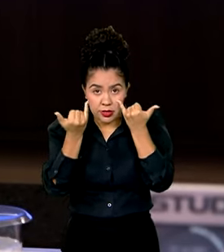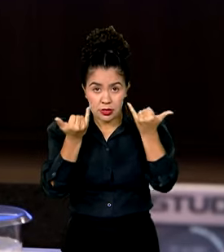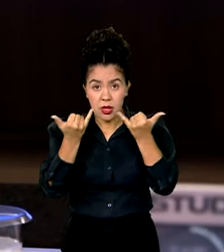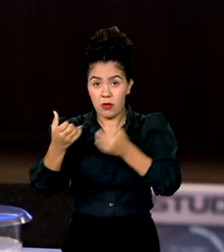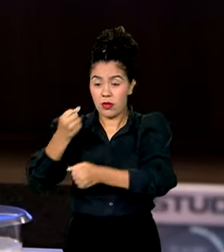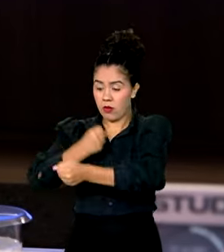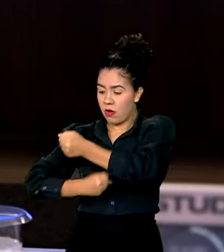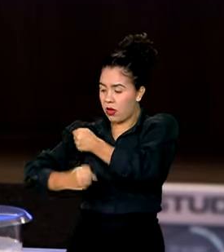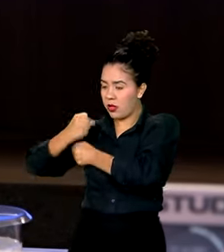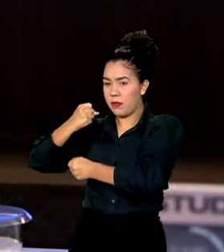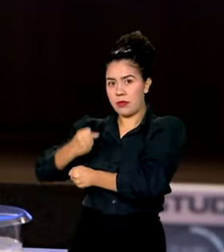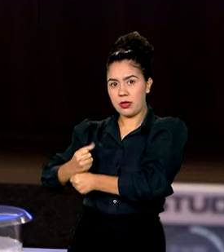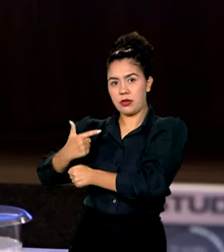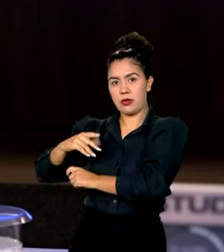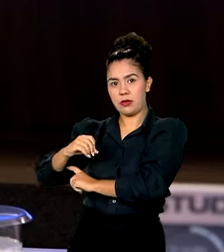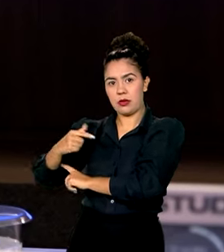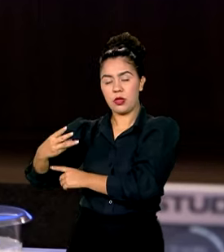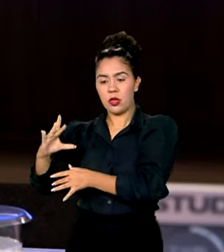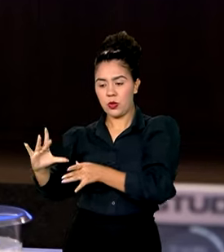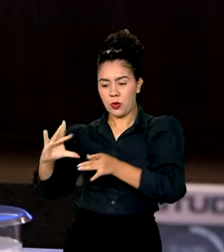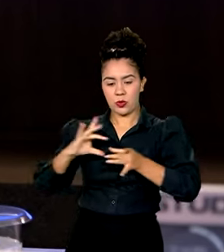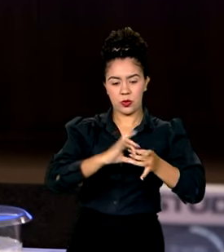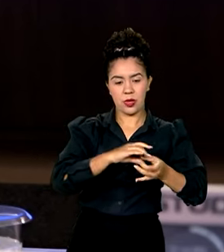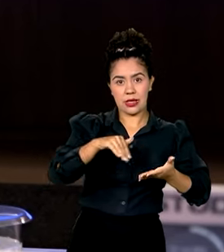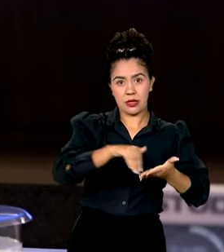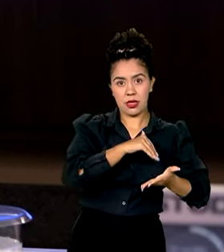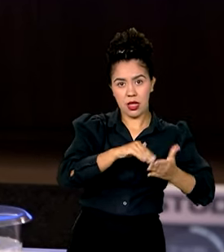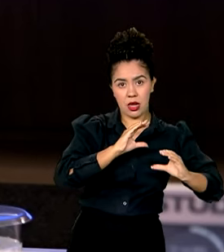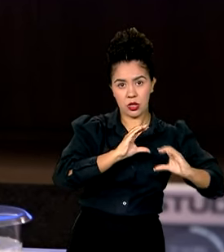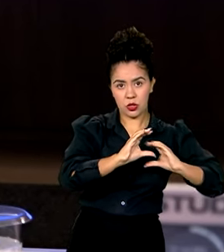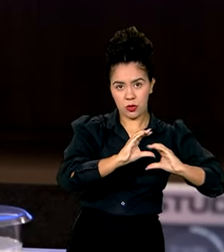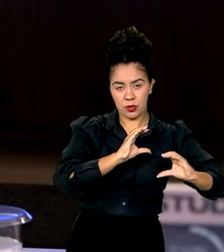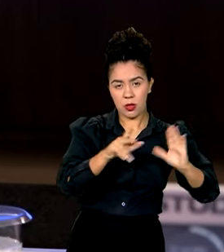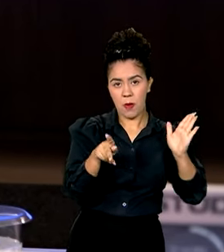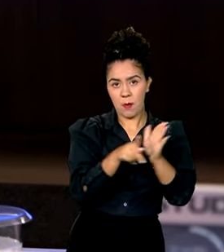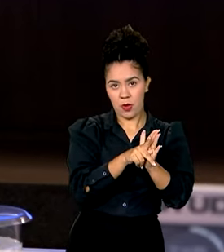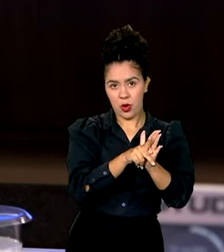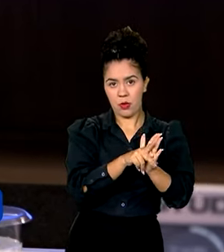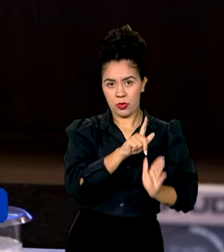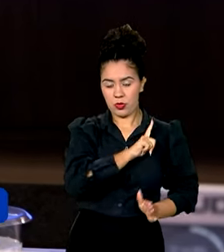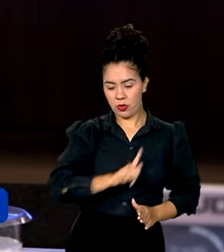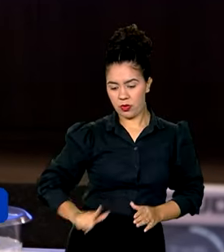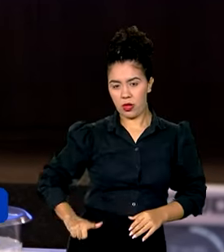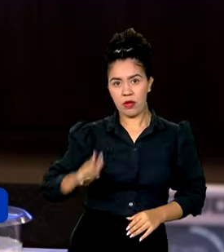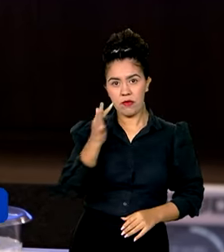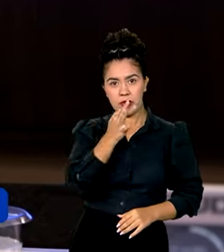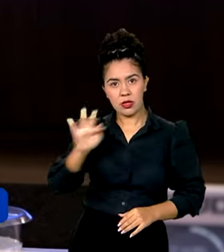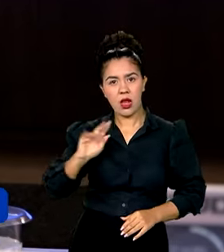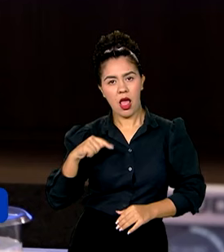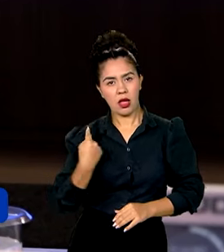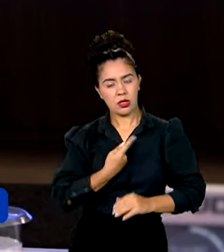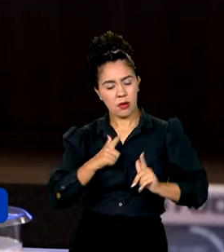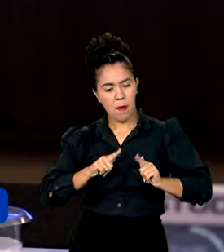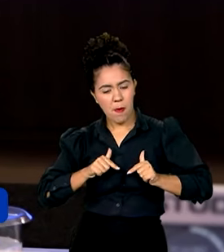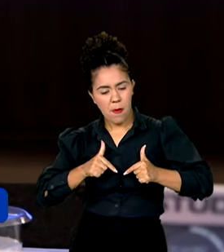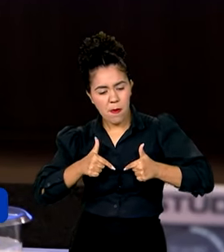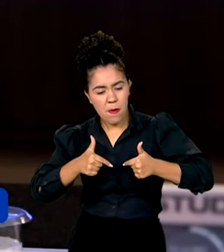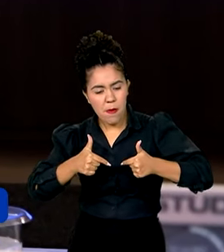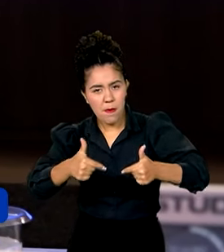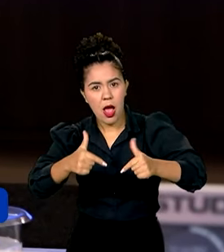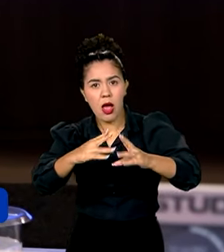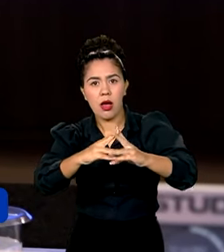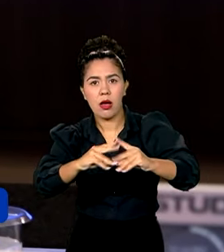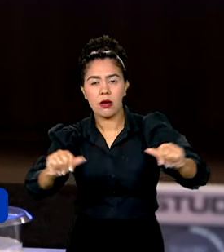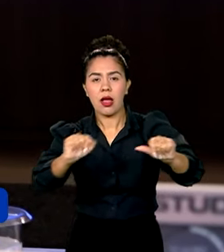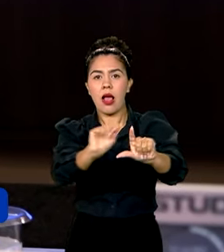ano passado junto com a secretaria de comunicação do Governo Federal nós temos combatido com uma plataforma